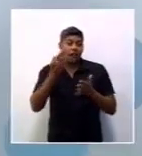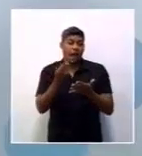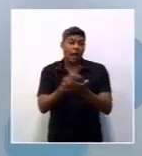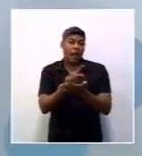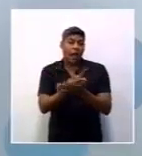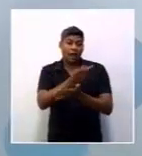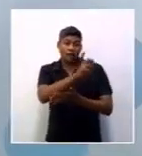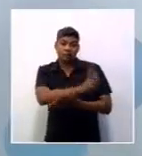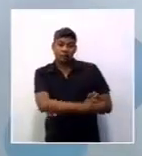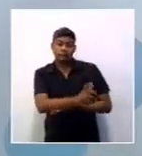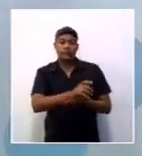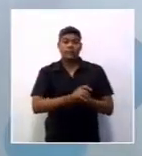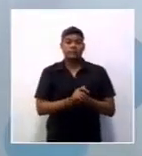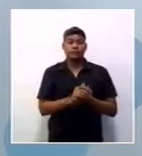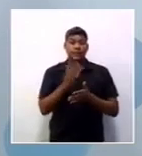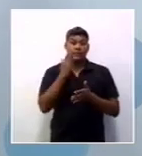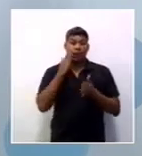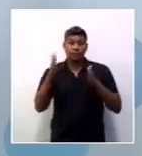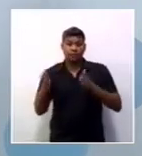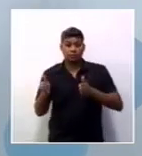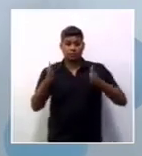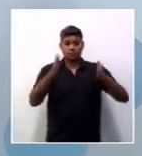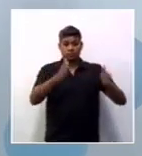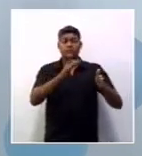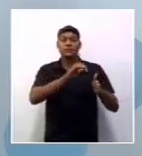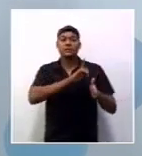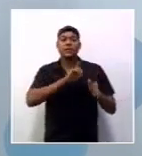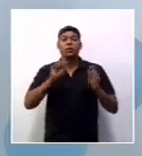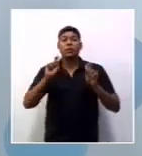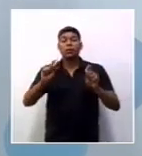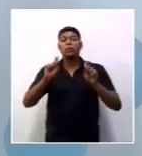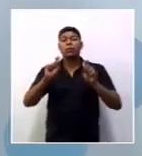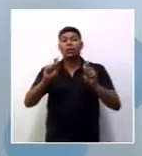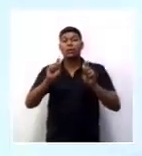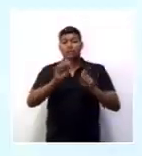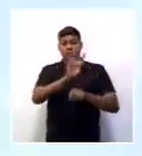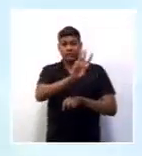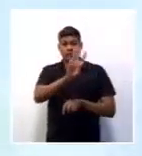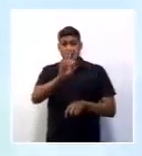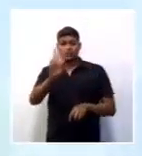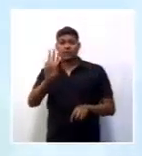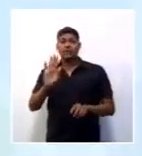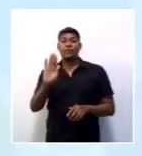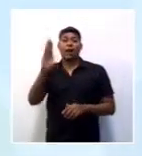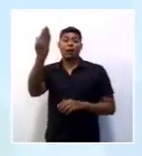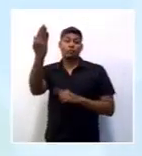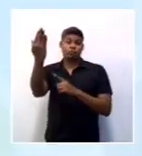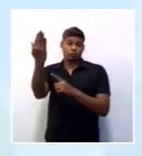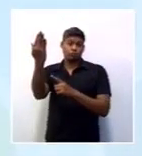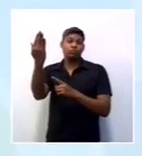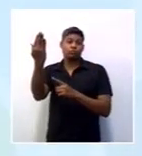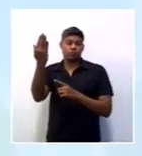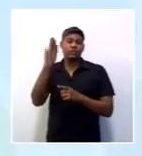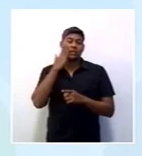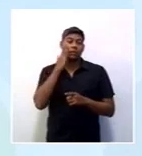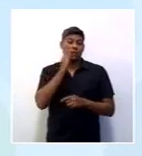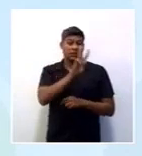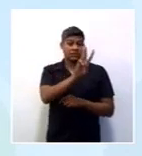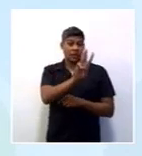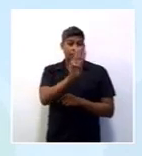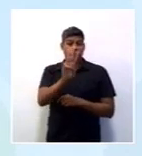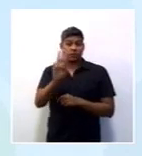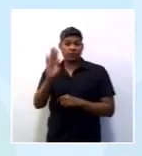tá? O próximo que a gente tem são os sites falsos. Os sites falsos, eles são